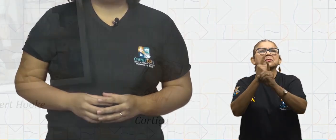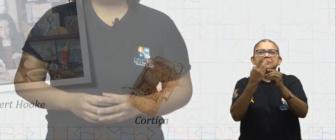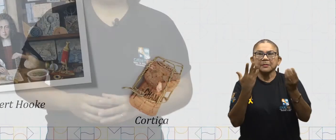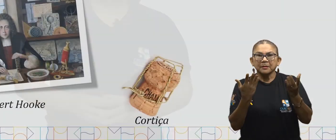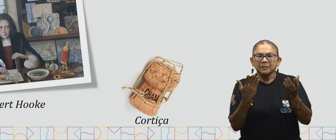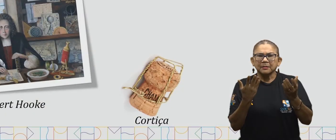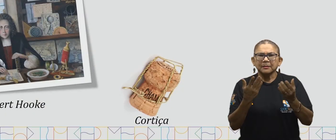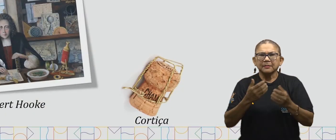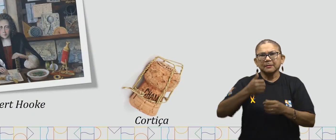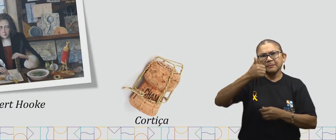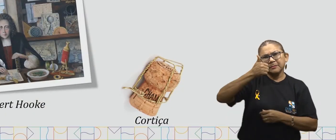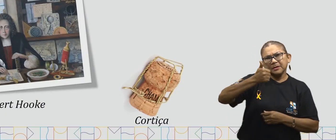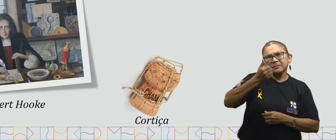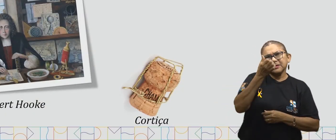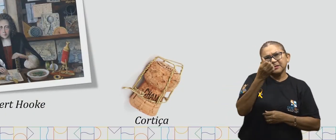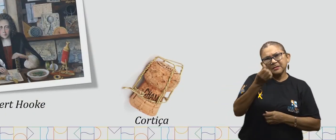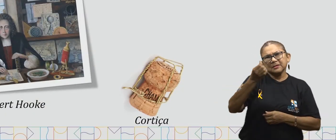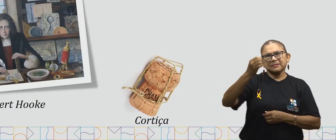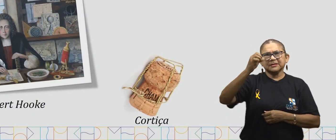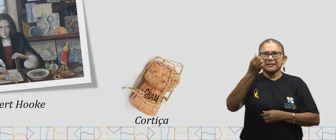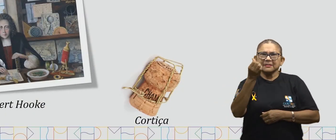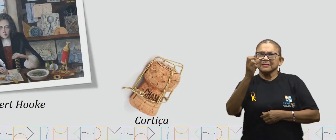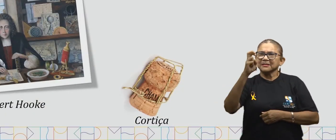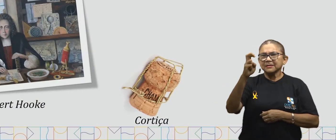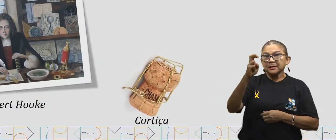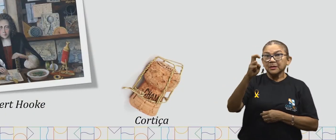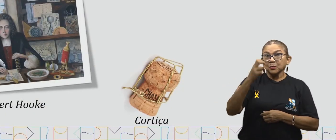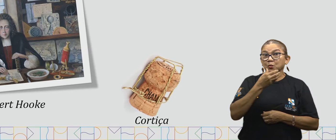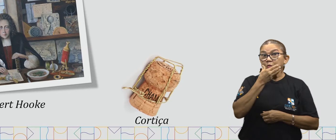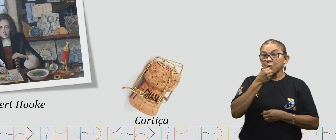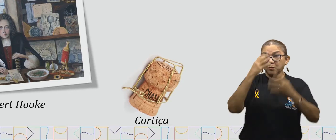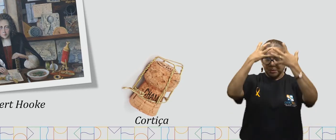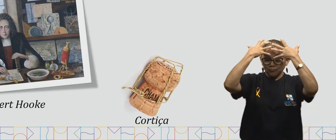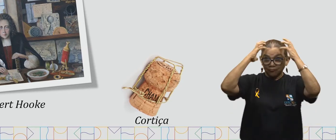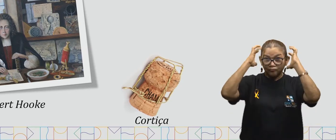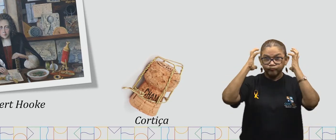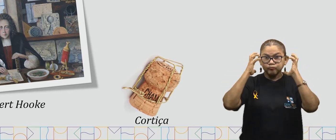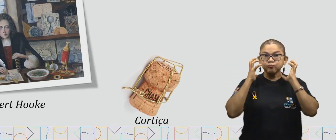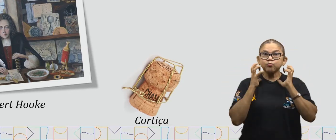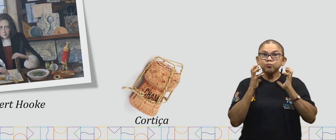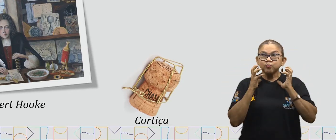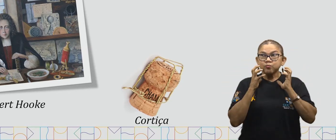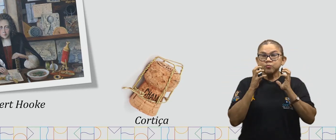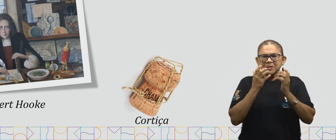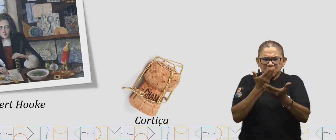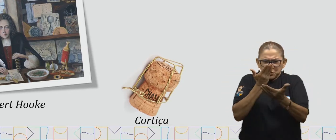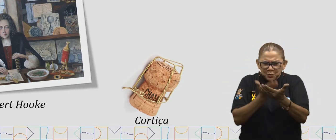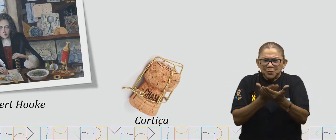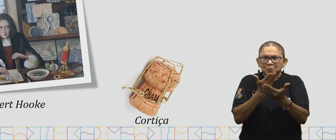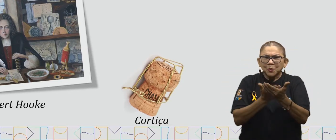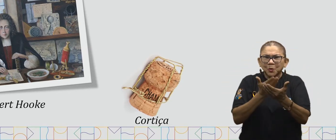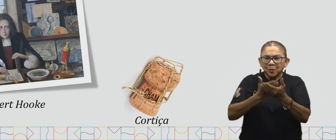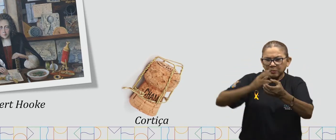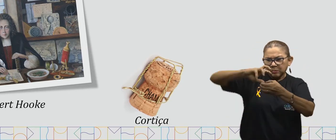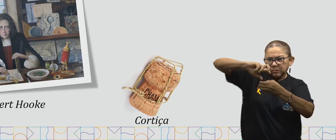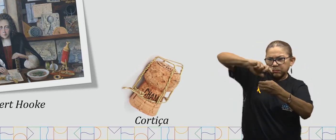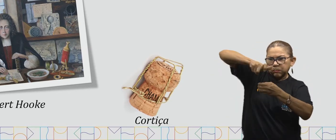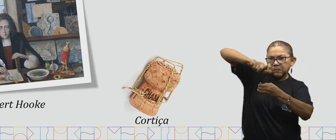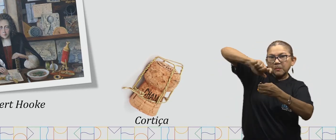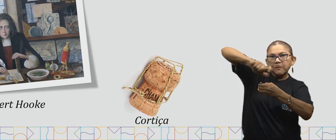célula. Por volta de 1665, o cientista inglês Robert Hooke estudou